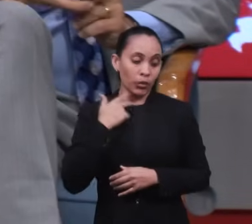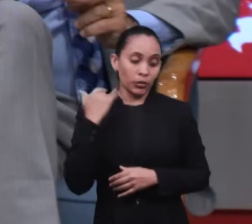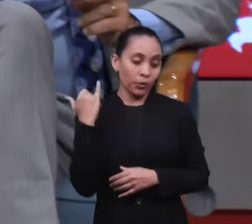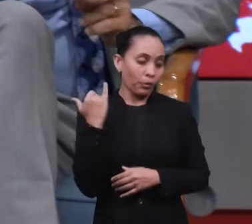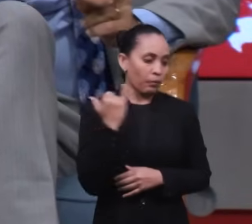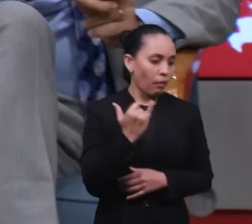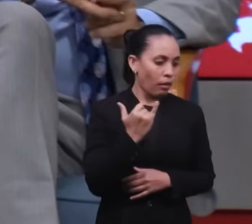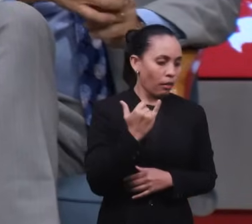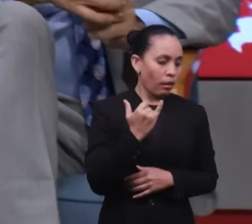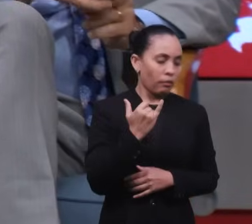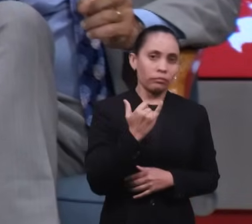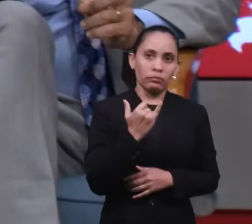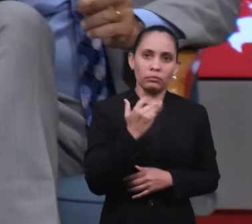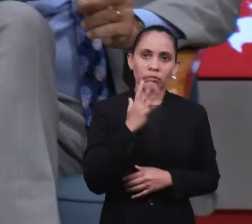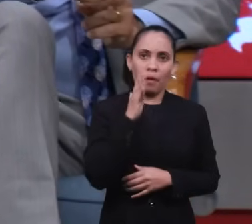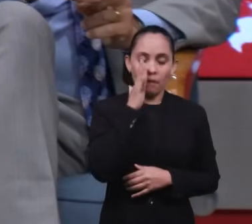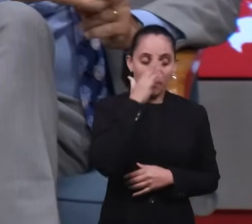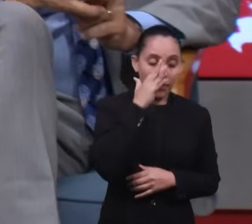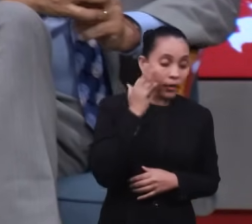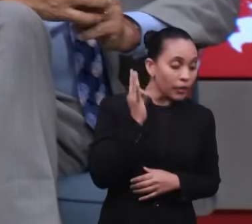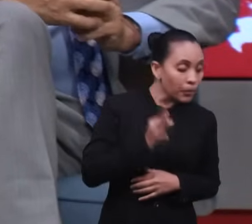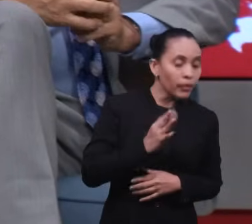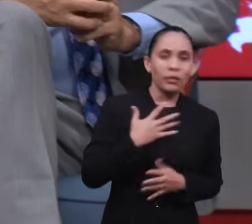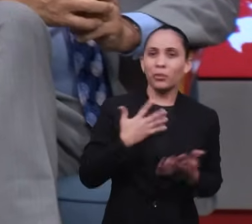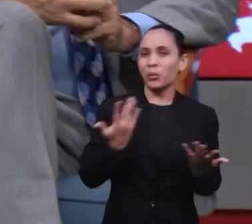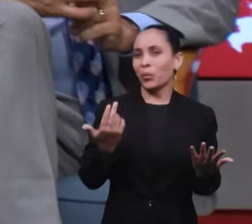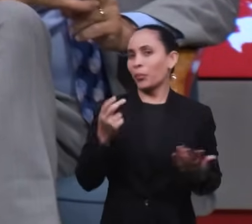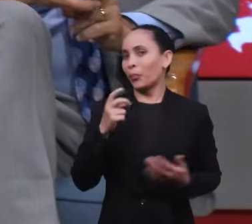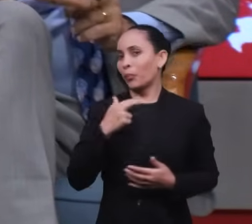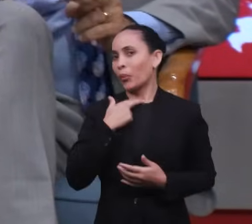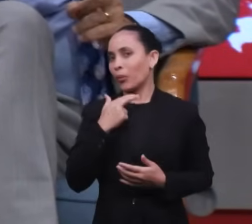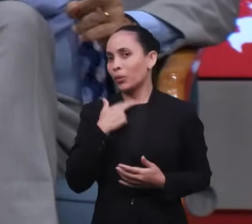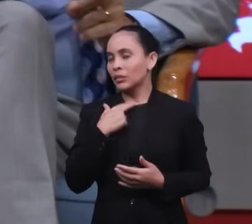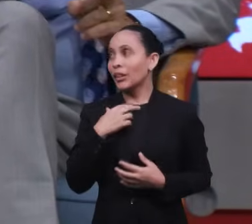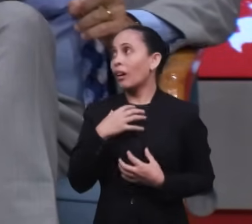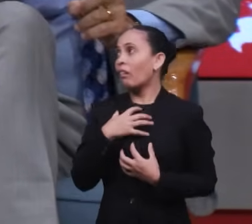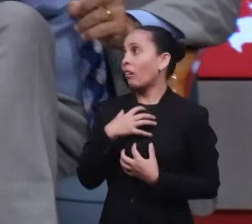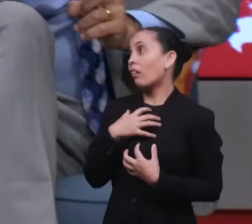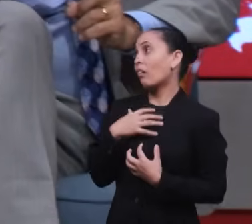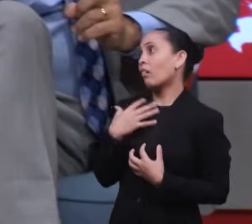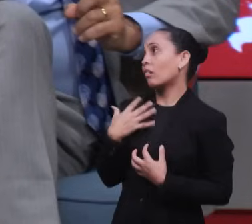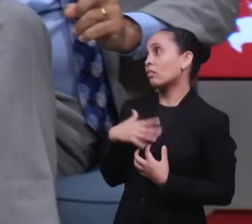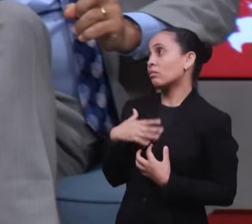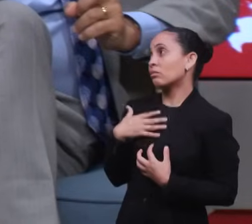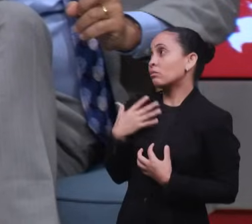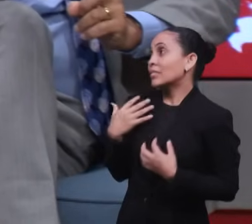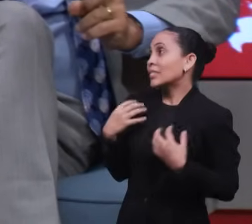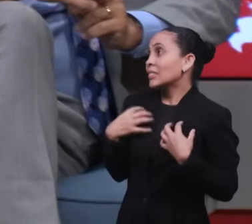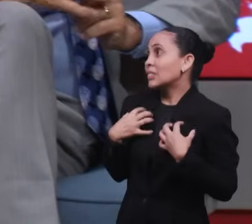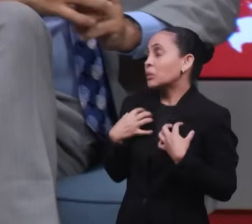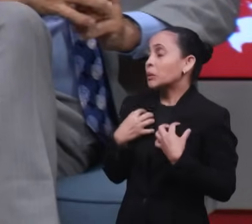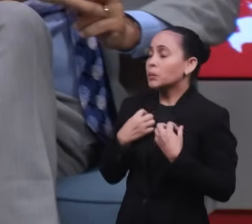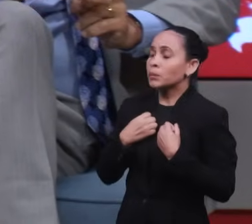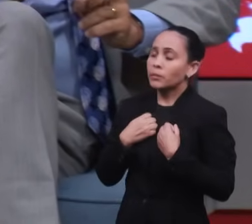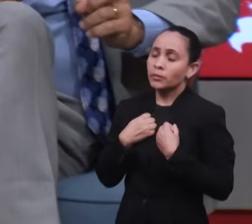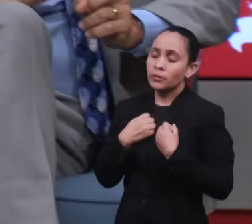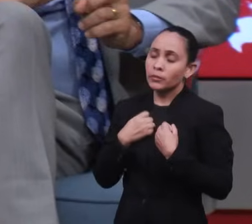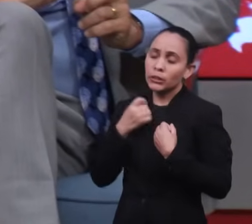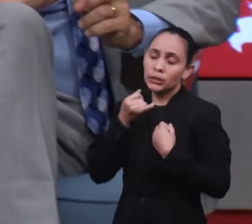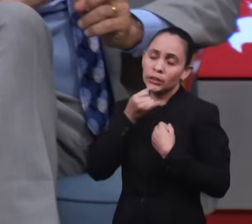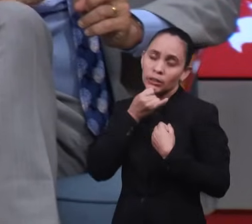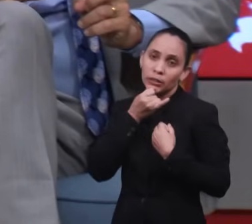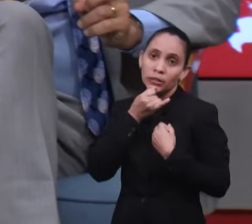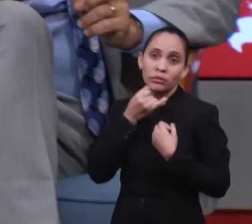Você não pode, às vezes, ter um tipo de palavra mais dura para ele. Há certas coisas, qualquer coisinha, ele fica sensibilizado.